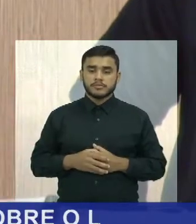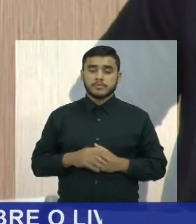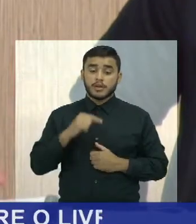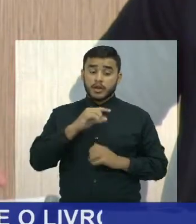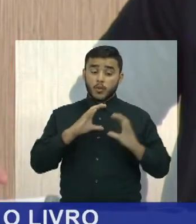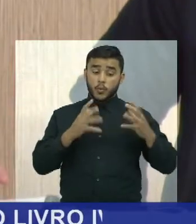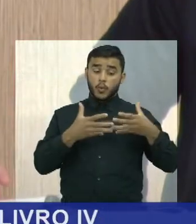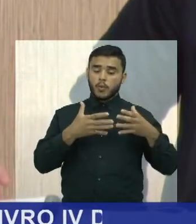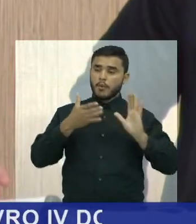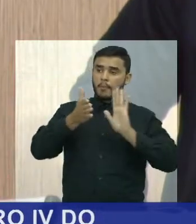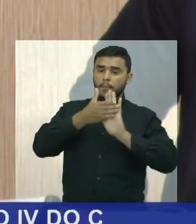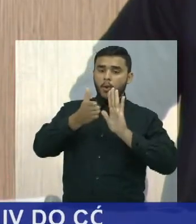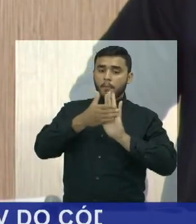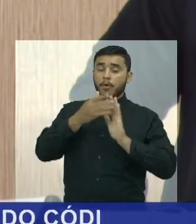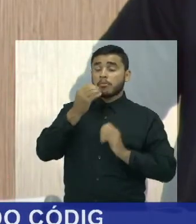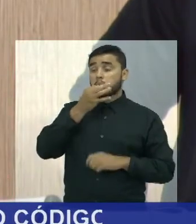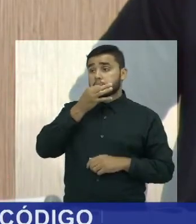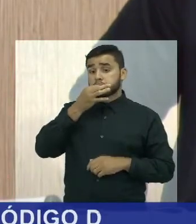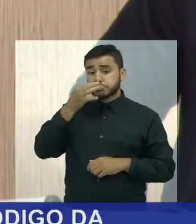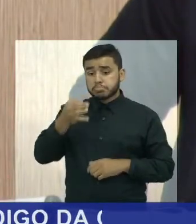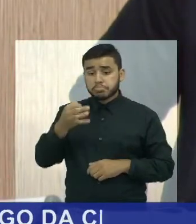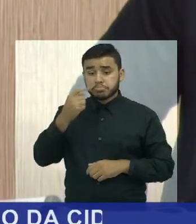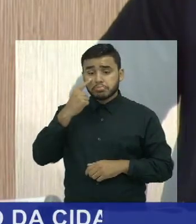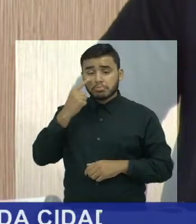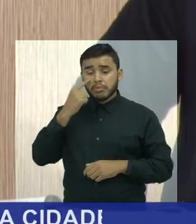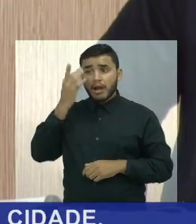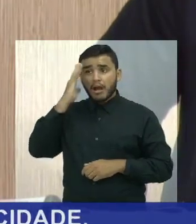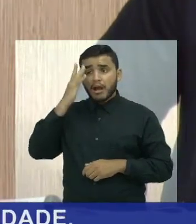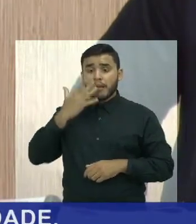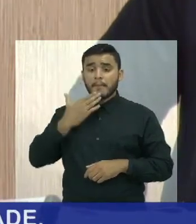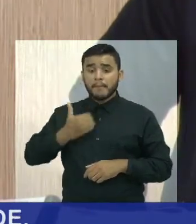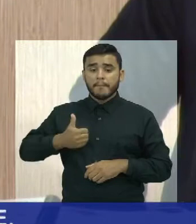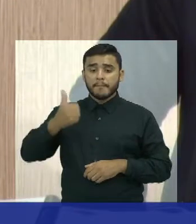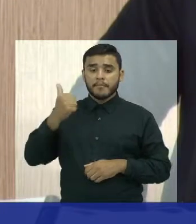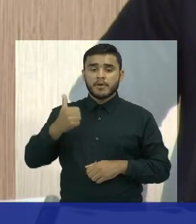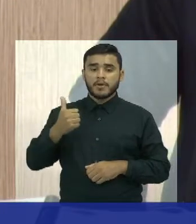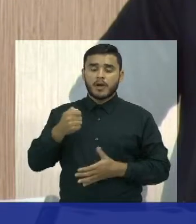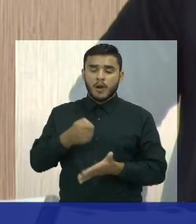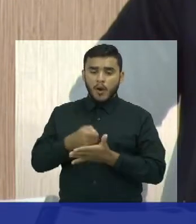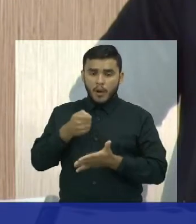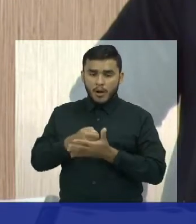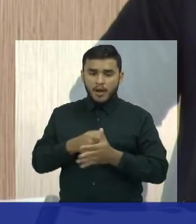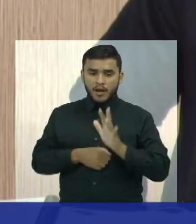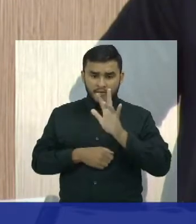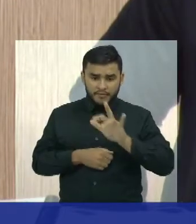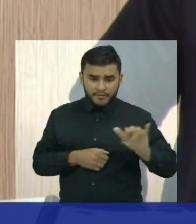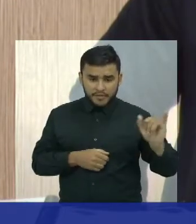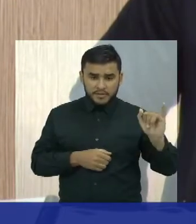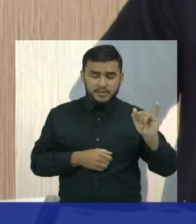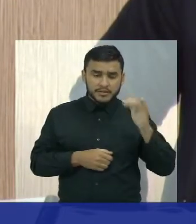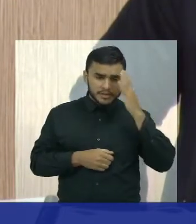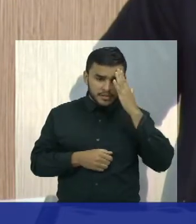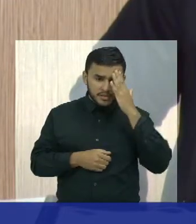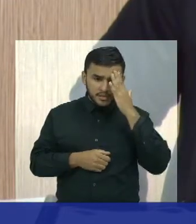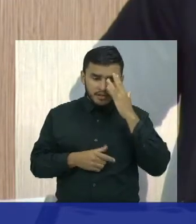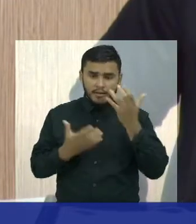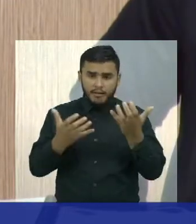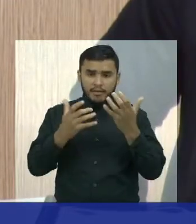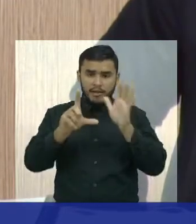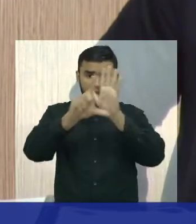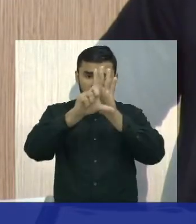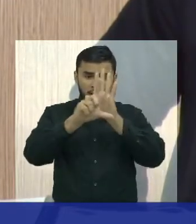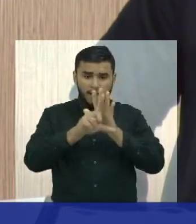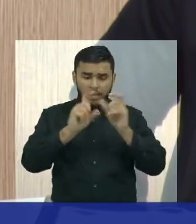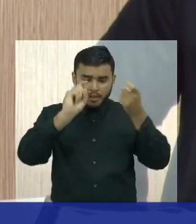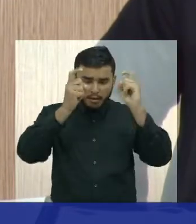melhoria, mas ela jamais vai se impor a querer legislar.